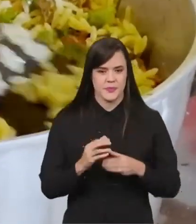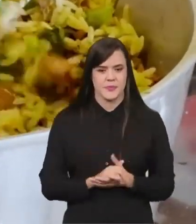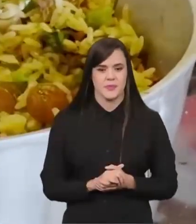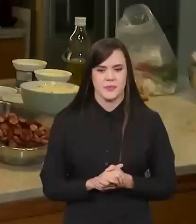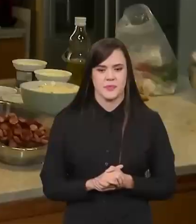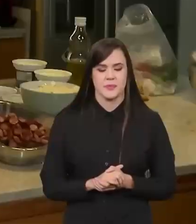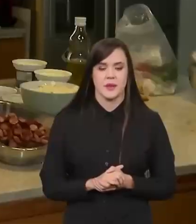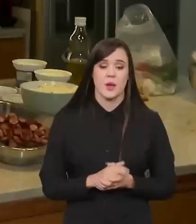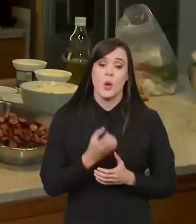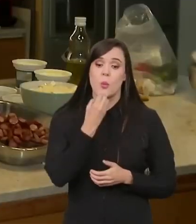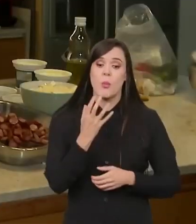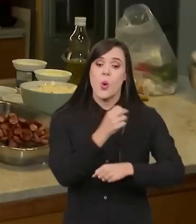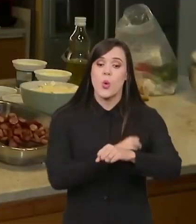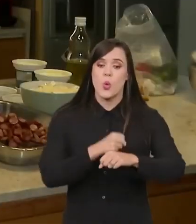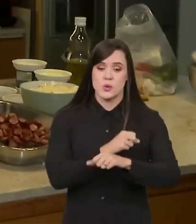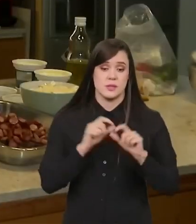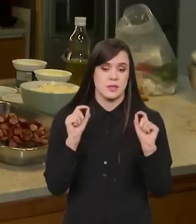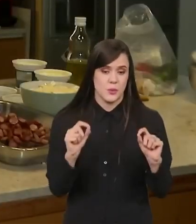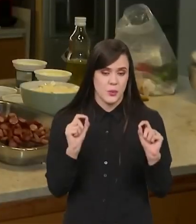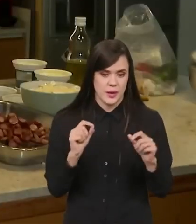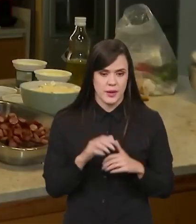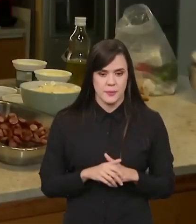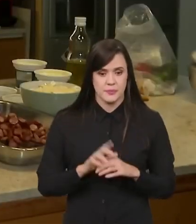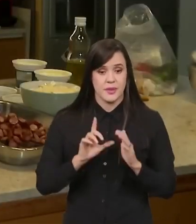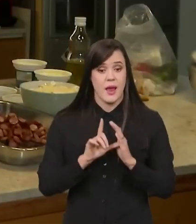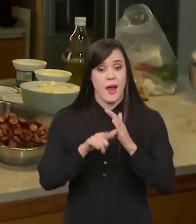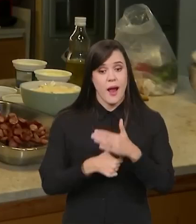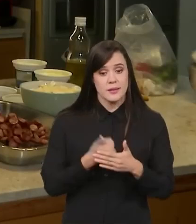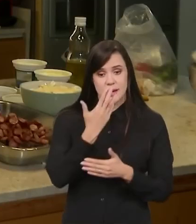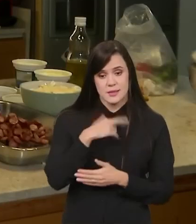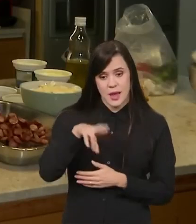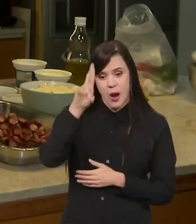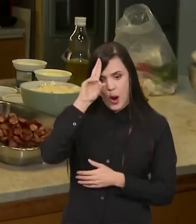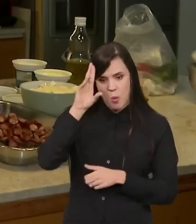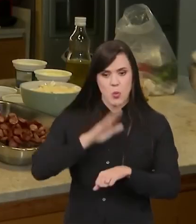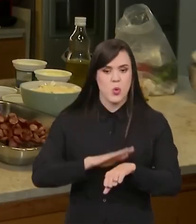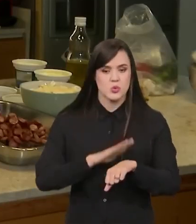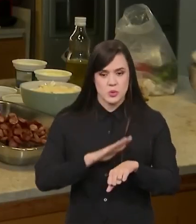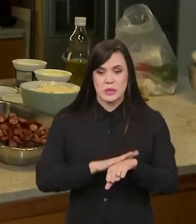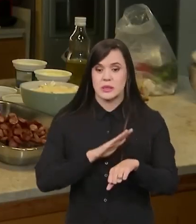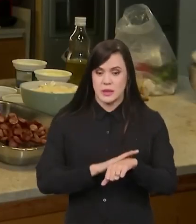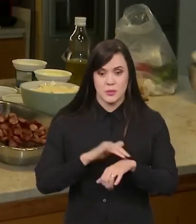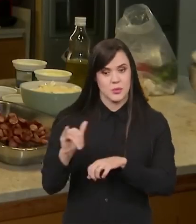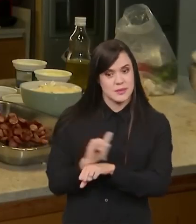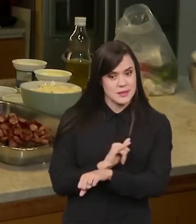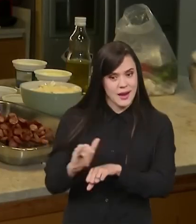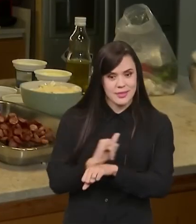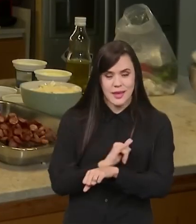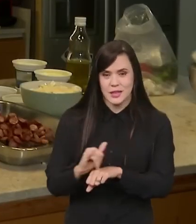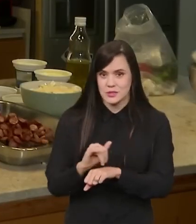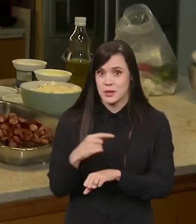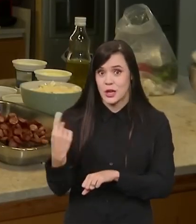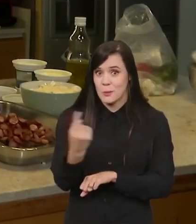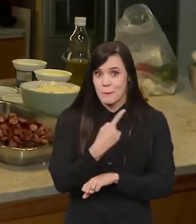O bom da cozinha é o seguinte, tá? Você atrasar o seu almoço no maior tempo possível. Porque todo mundo